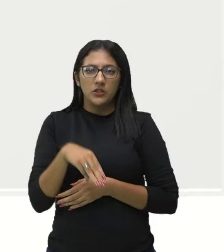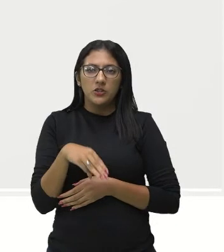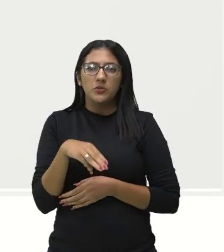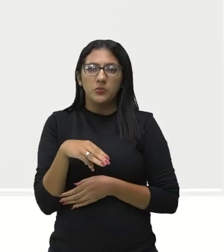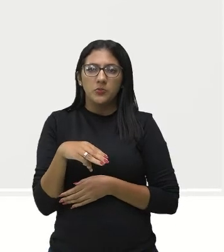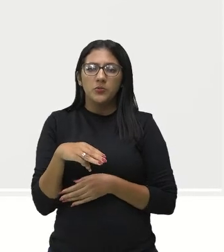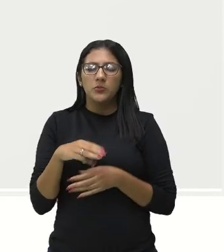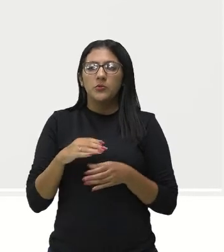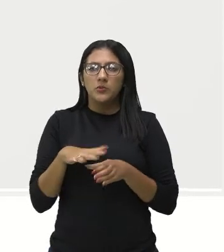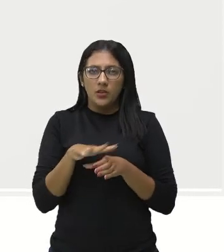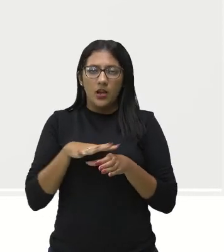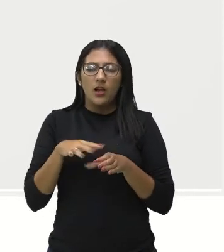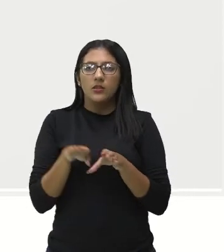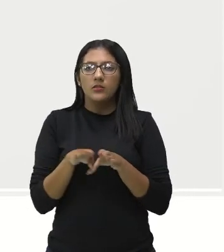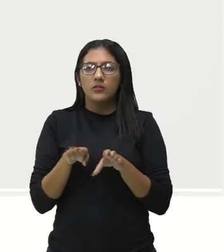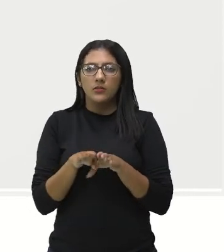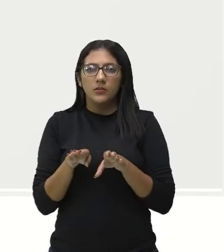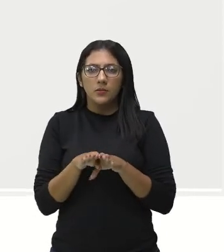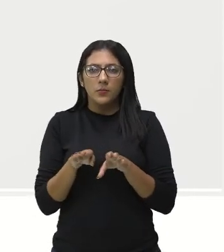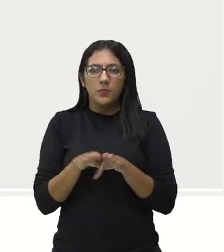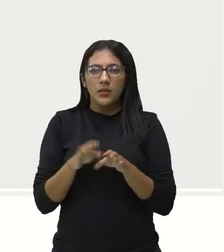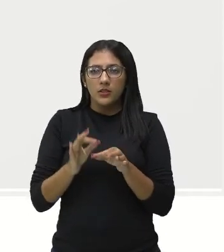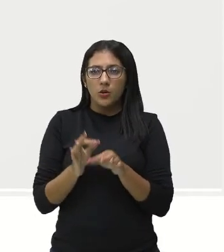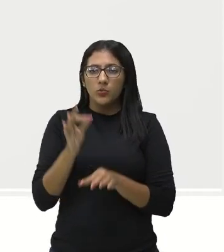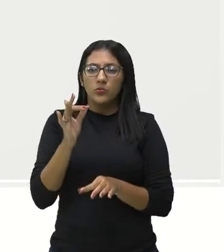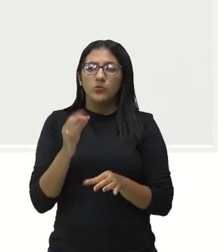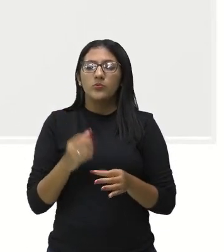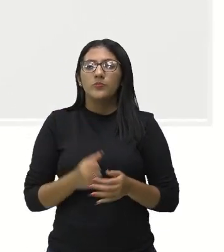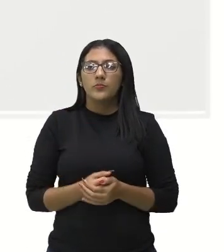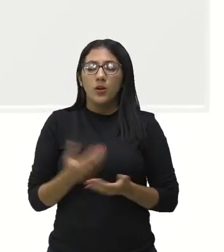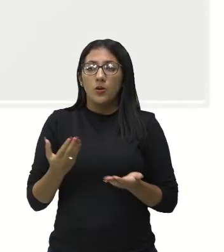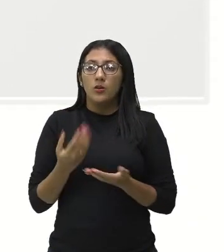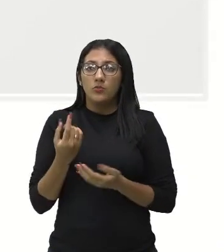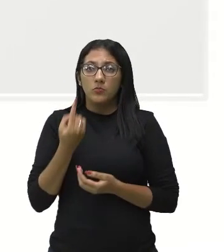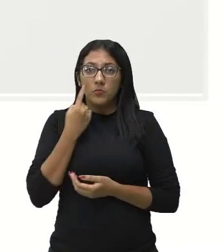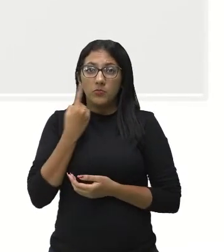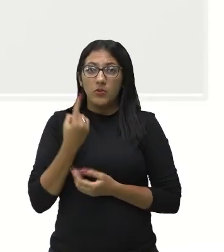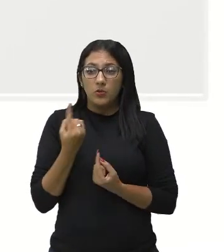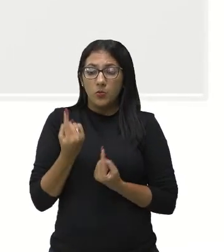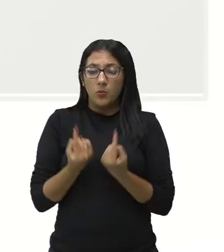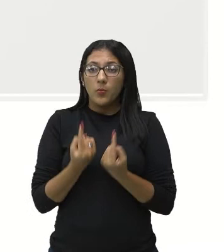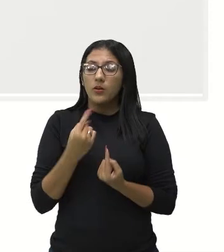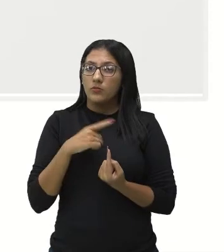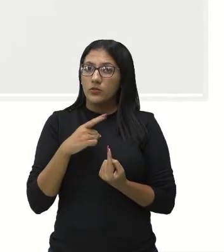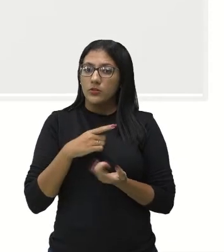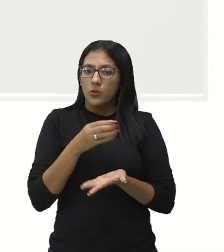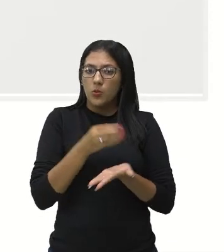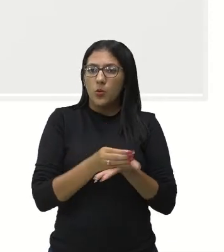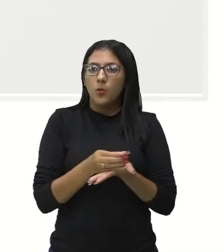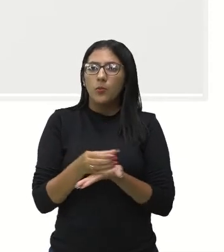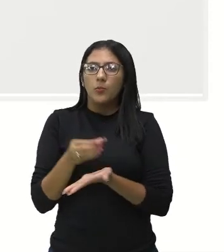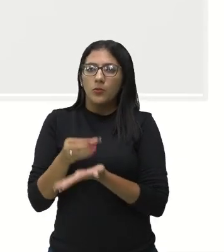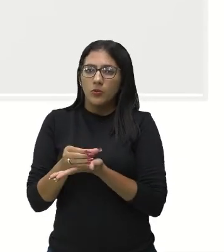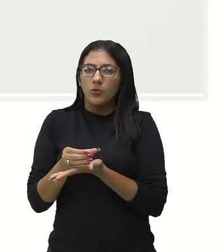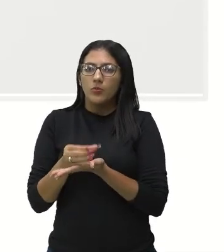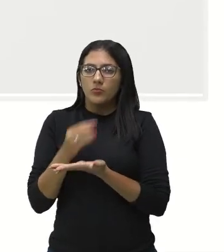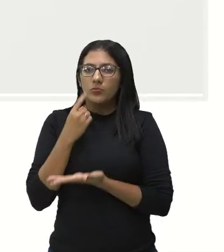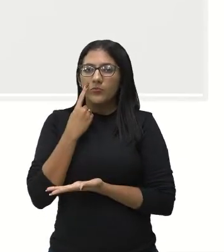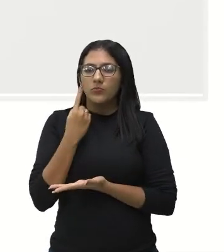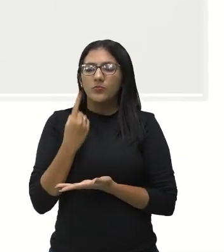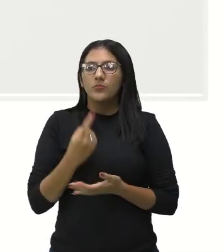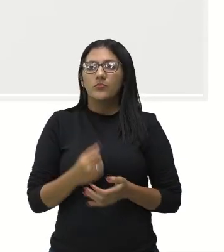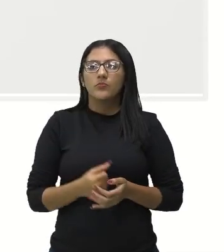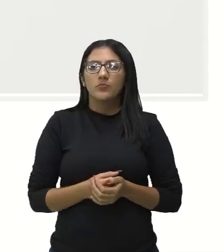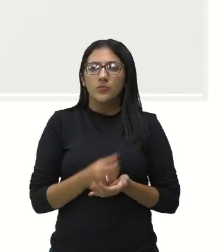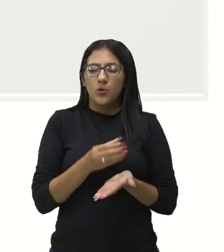altura. Beleza, então vamos fazer o copo azul aqui, ó. São 2 copos, né? Então vamos desenhar o copo azul primeiro aqui. Tá aqui o